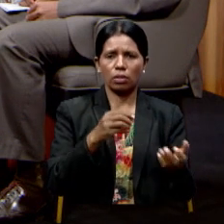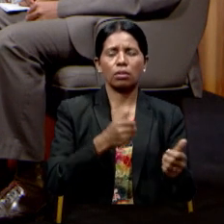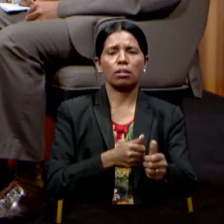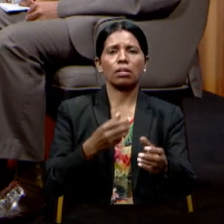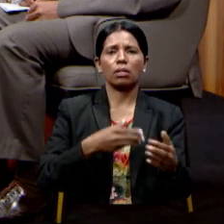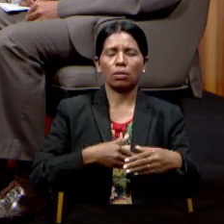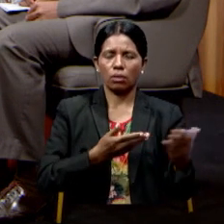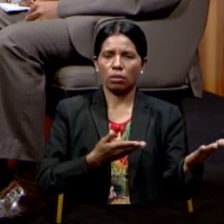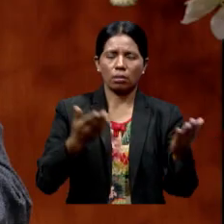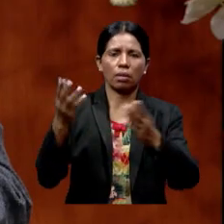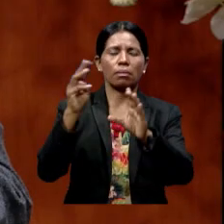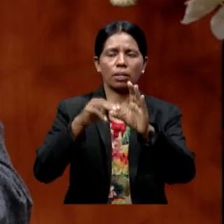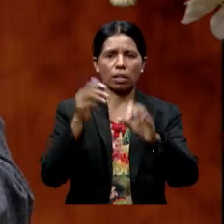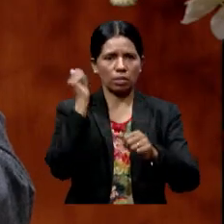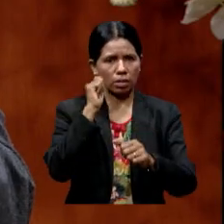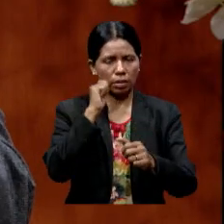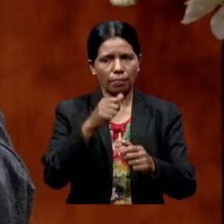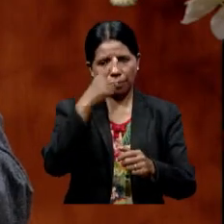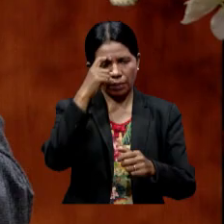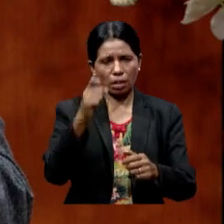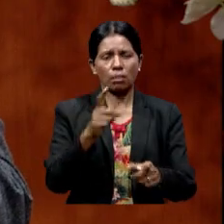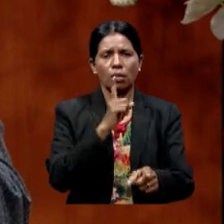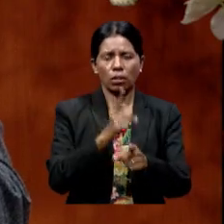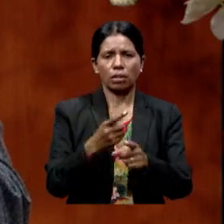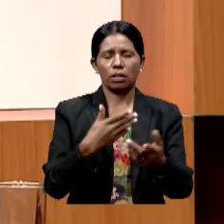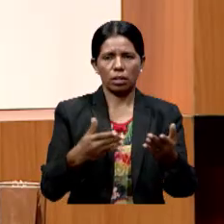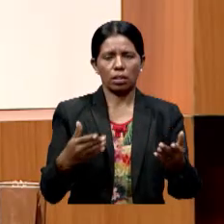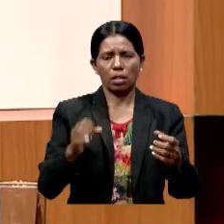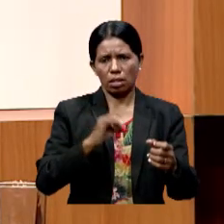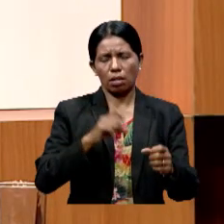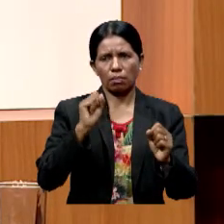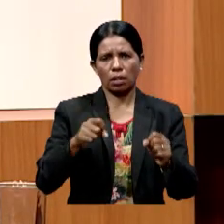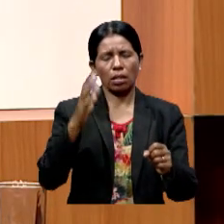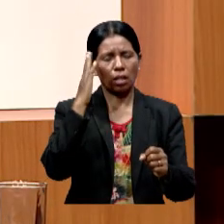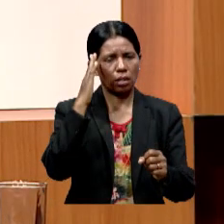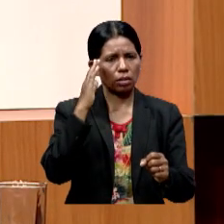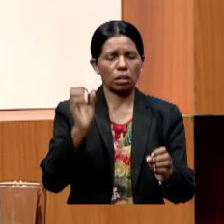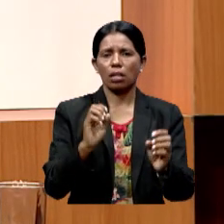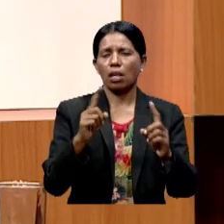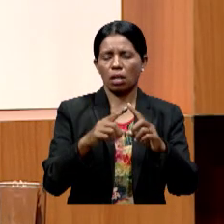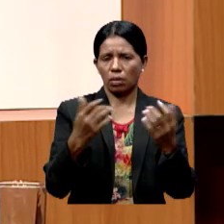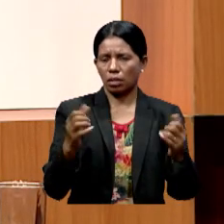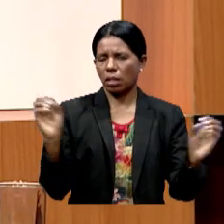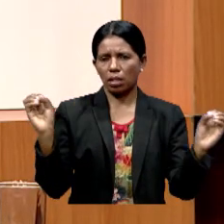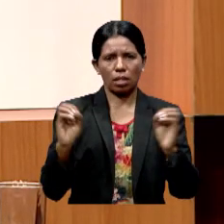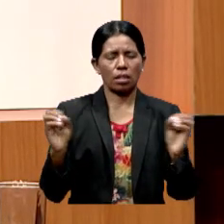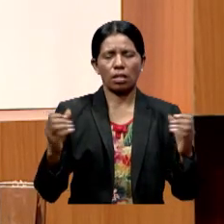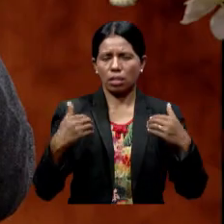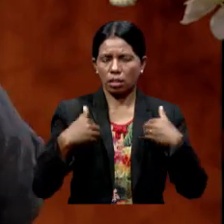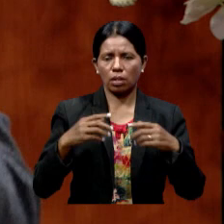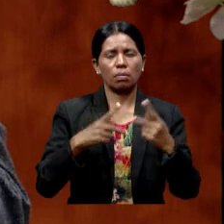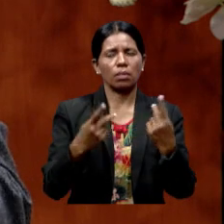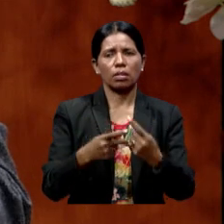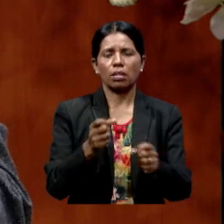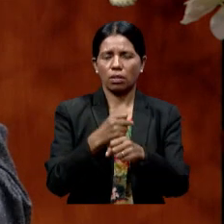mercado ASEAN-Nian. Tamba claro que produto nera se cabela até tenia toras na Itala IA. La IA tamba normalmente setor privado kan